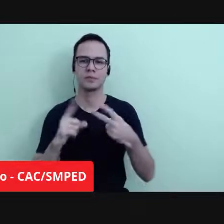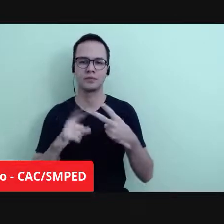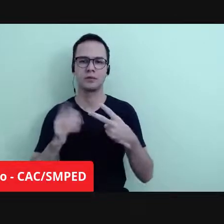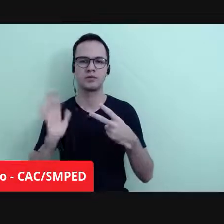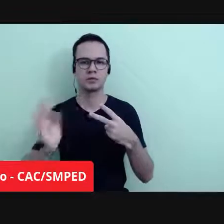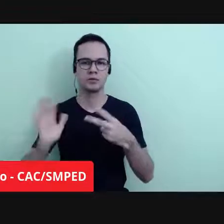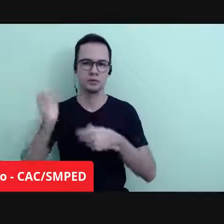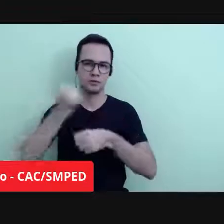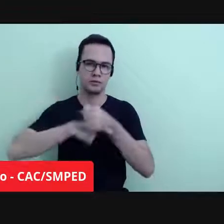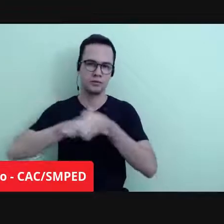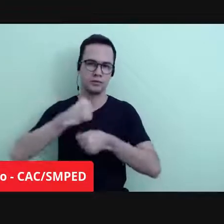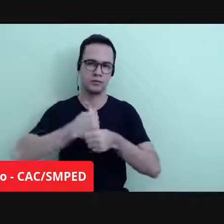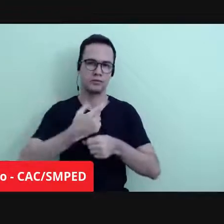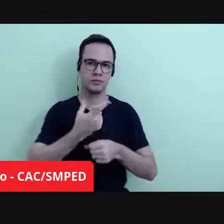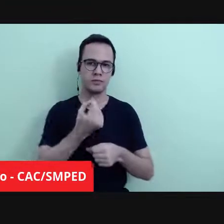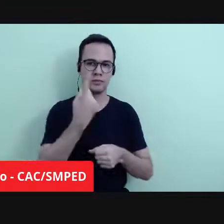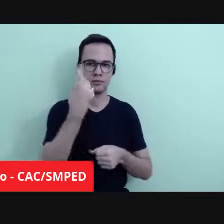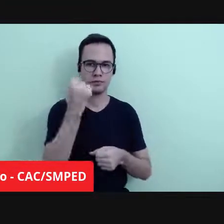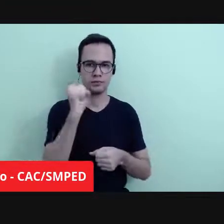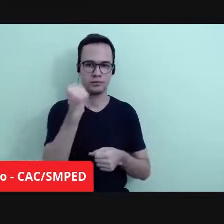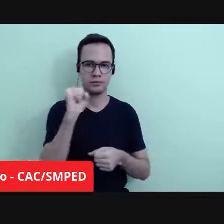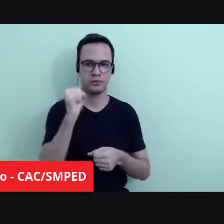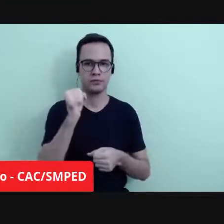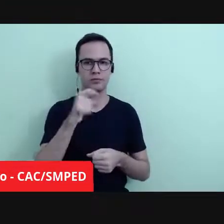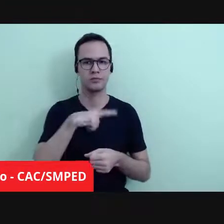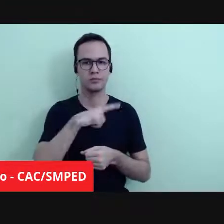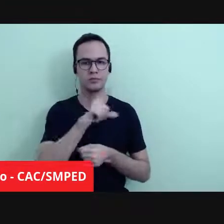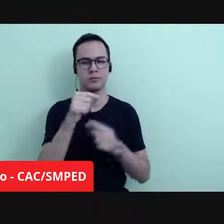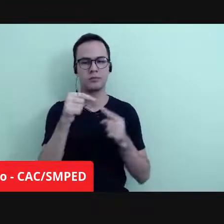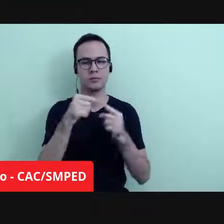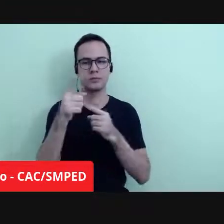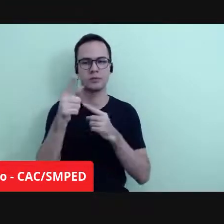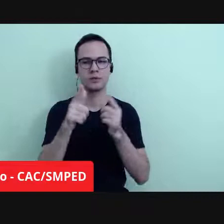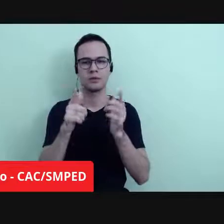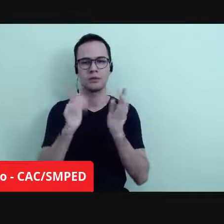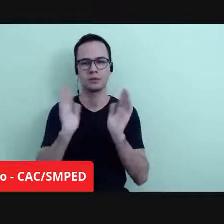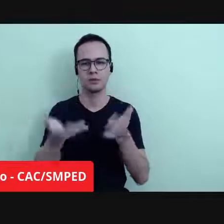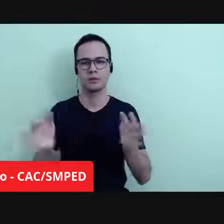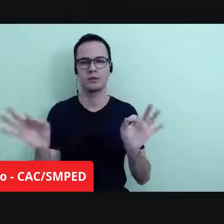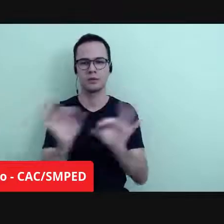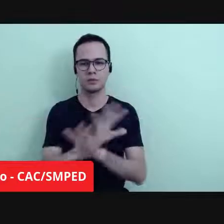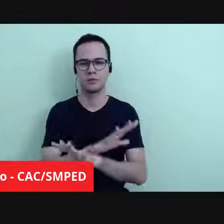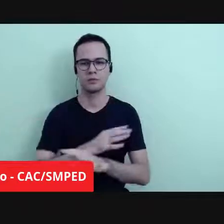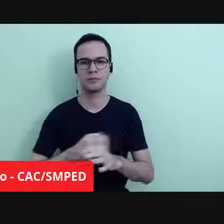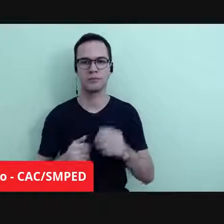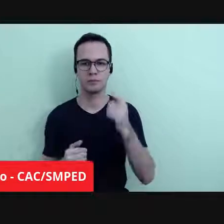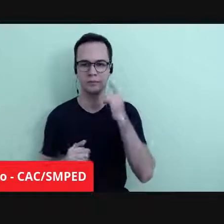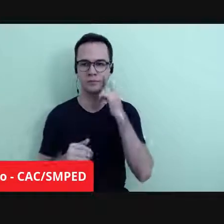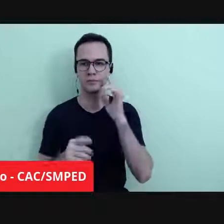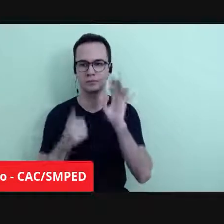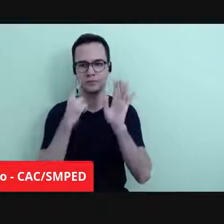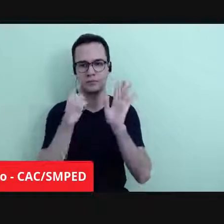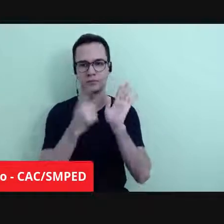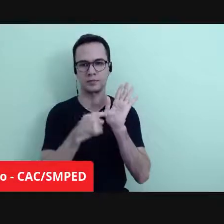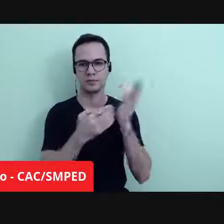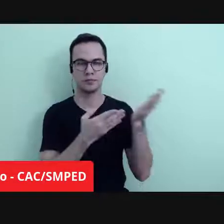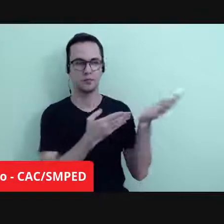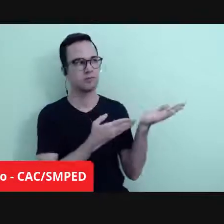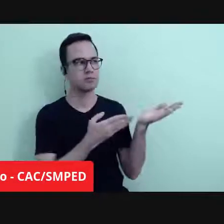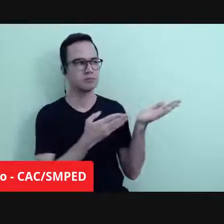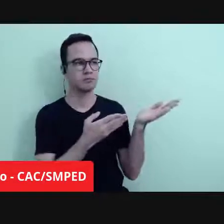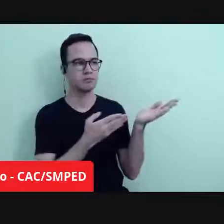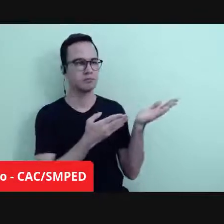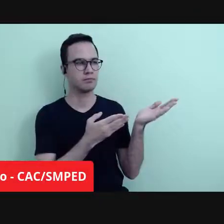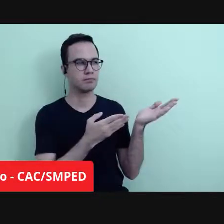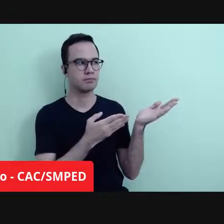em 2018. Aliás, ela tem uma versão física que se esgotou. Né, só para finalizar, eu tenho aqui a física, não vai